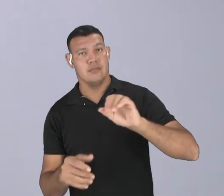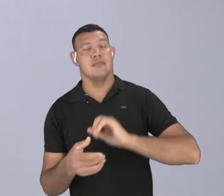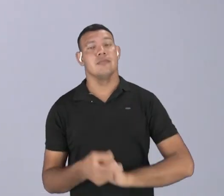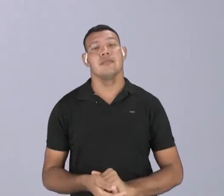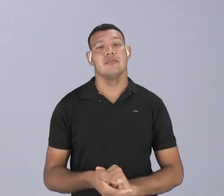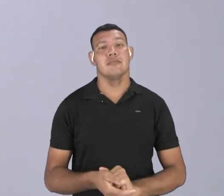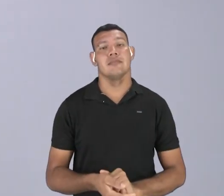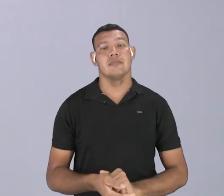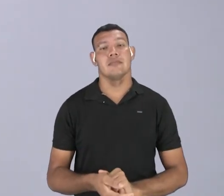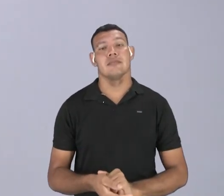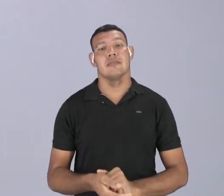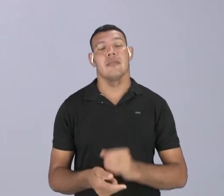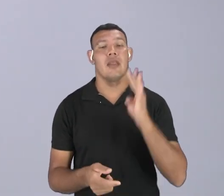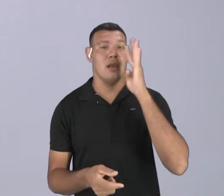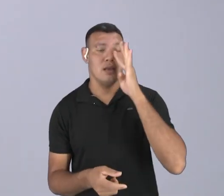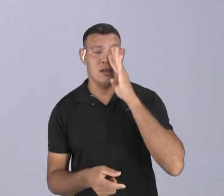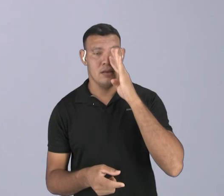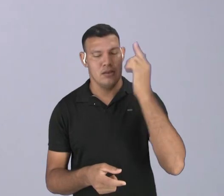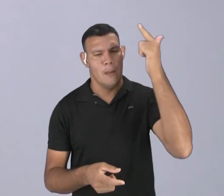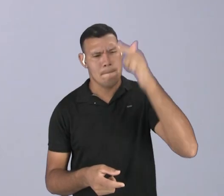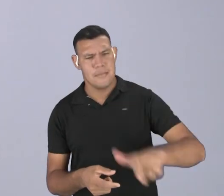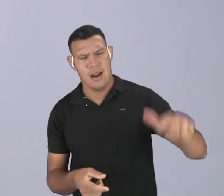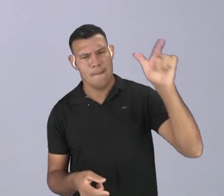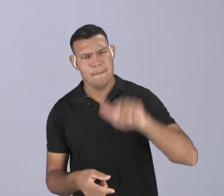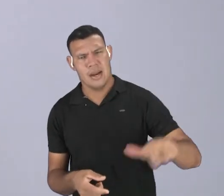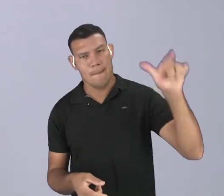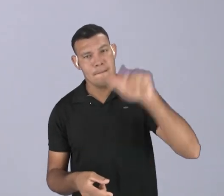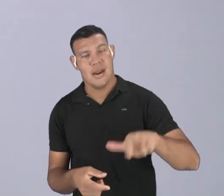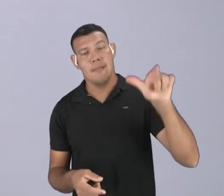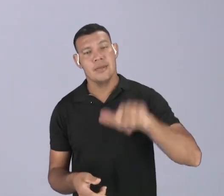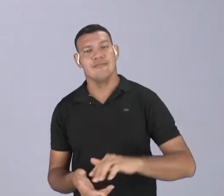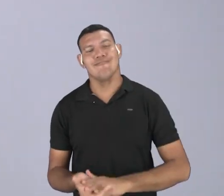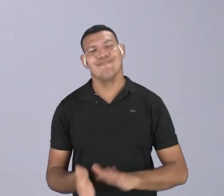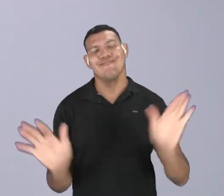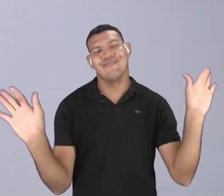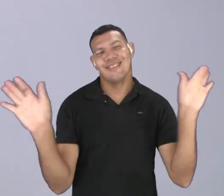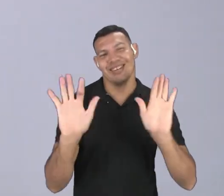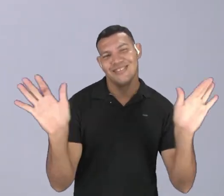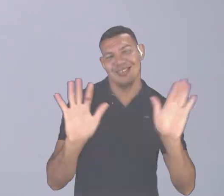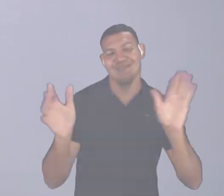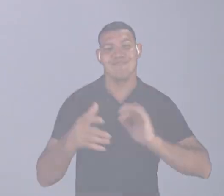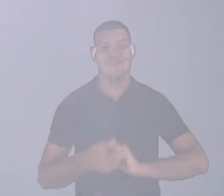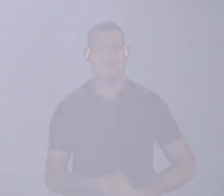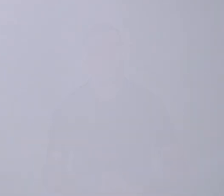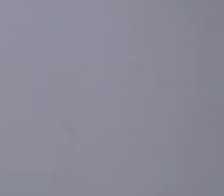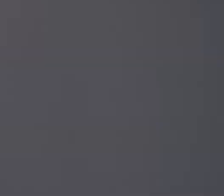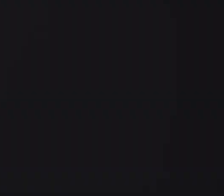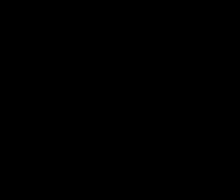Educação, que lá vocês podem assistir essa aula quantas vezes quiser, tá bom? E a gente fica por aqui. Tchau, tchau.